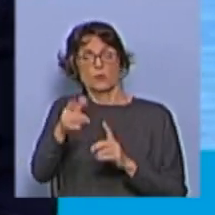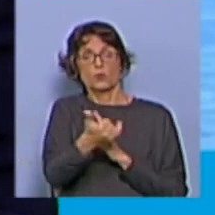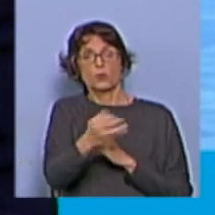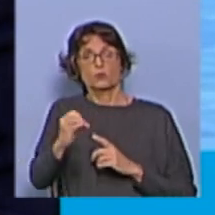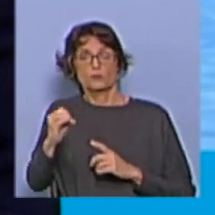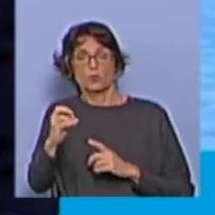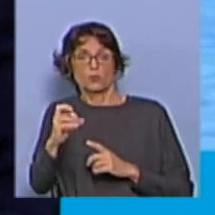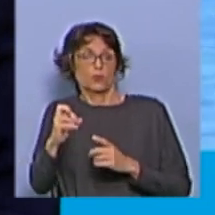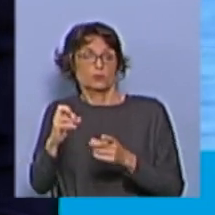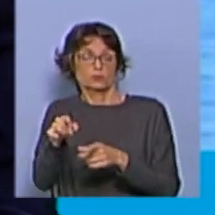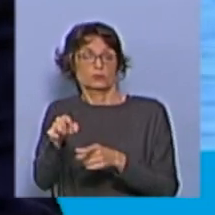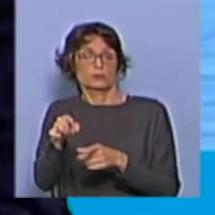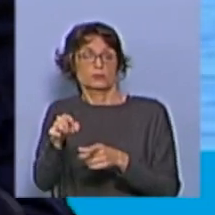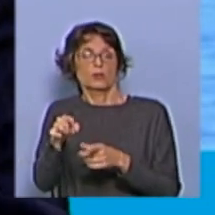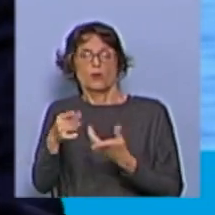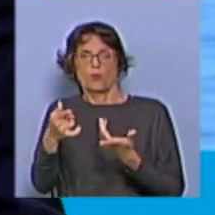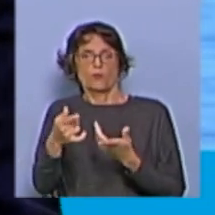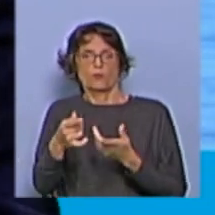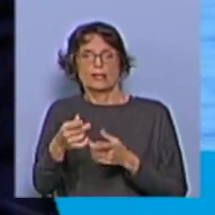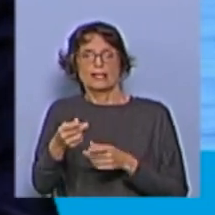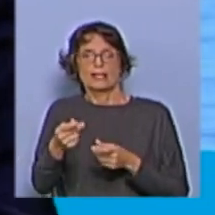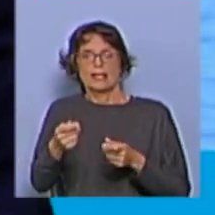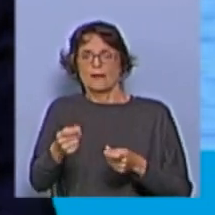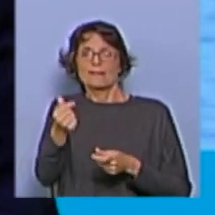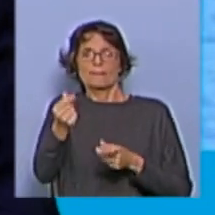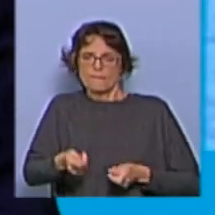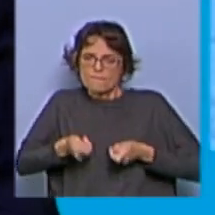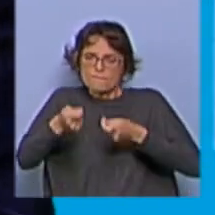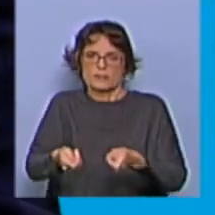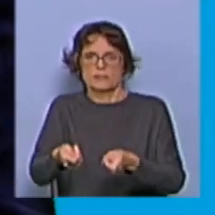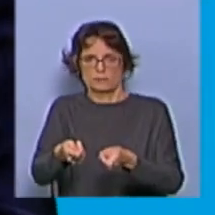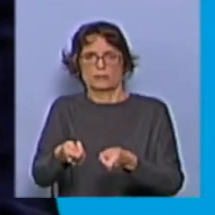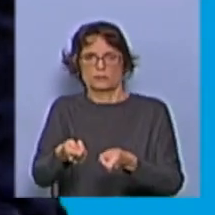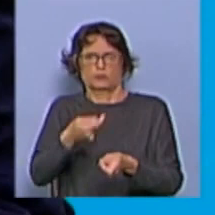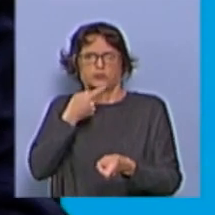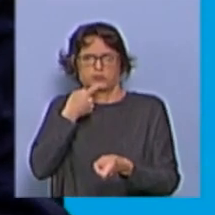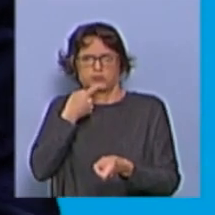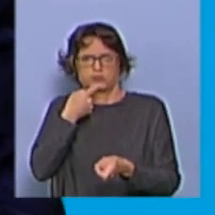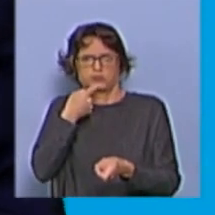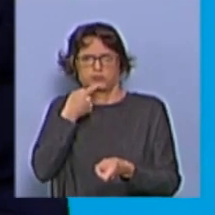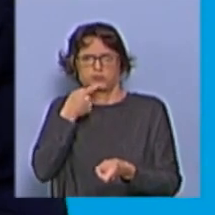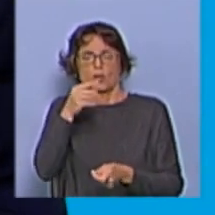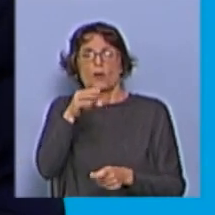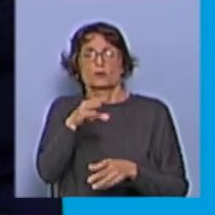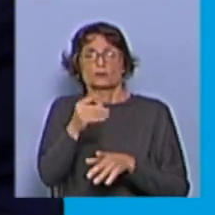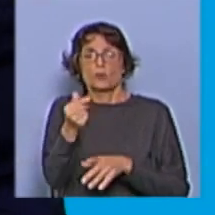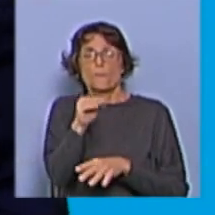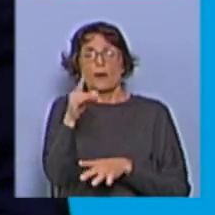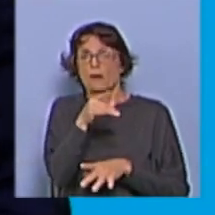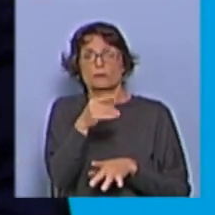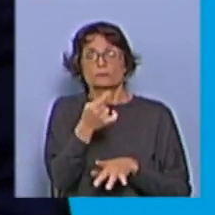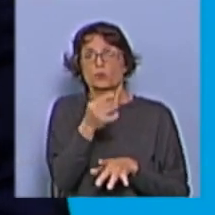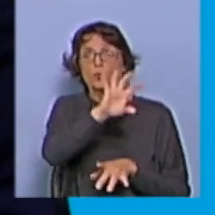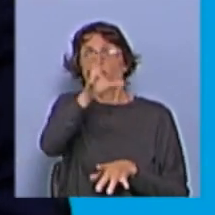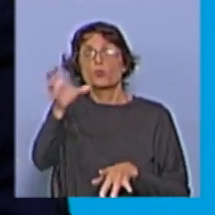falar em números de bilhões ou trilhões mesmo de euros e dólares, na banca de cada país, para que depois pudesse ser dado. Ou seja, não foi